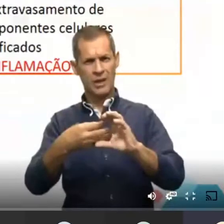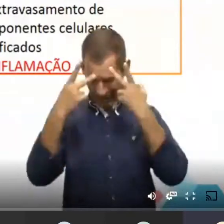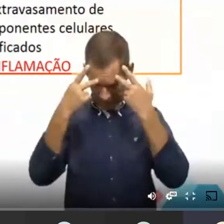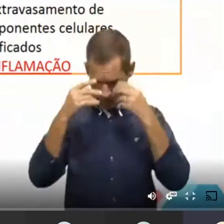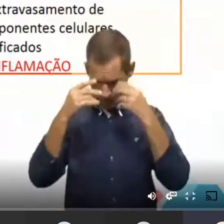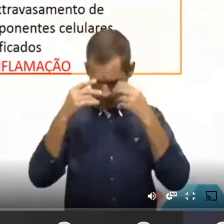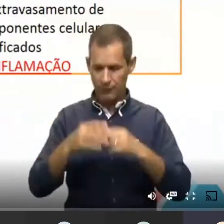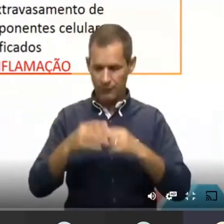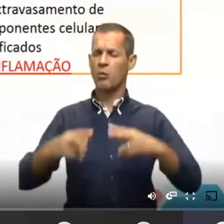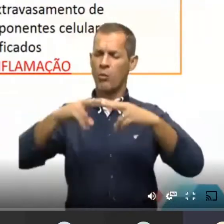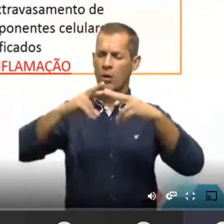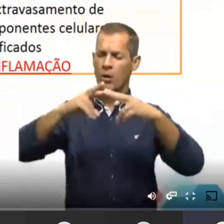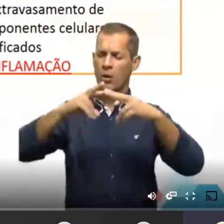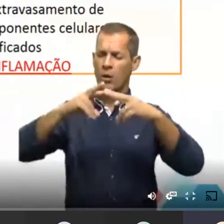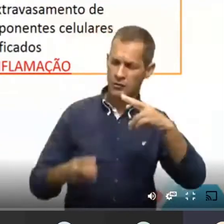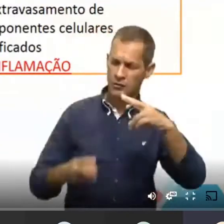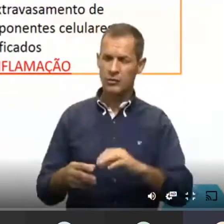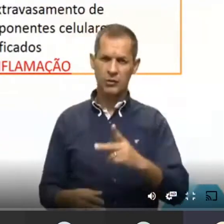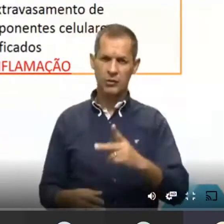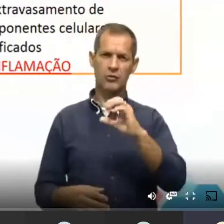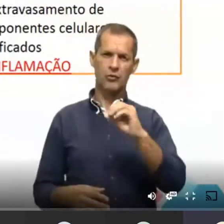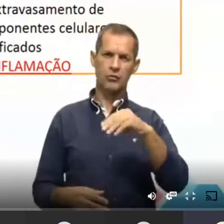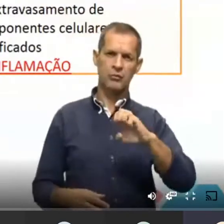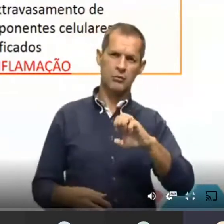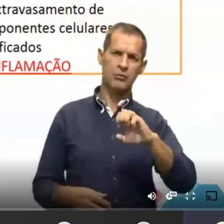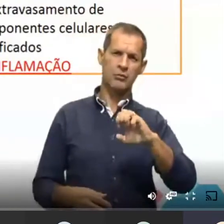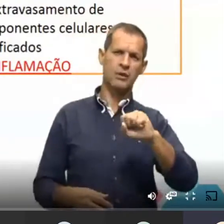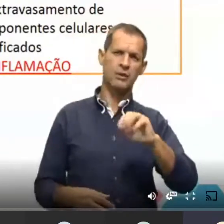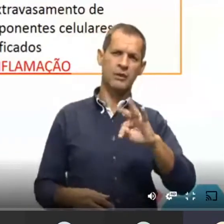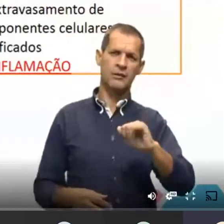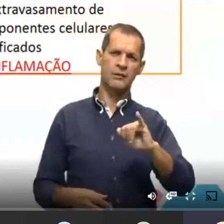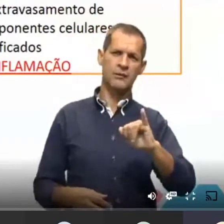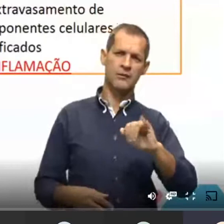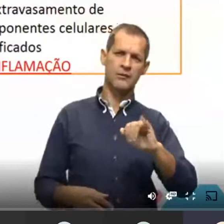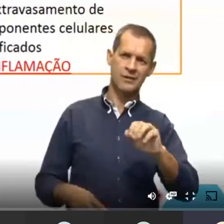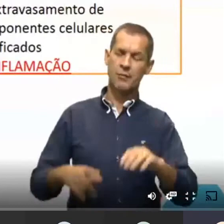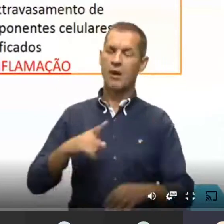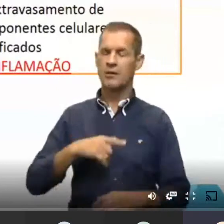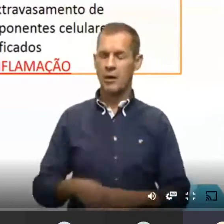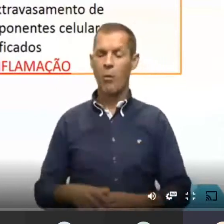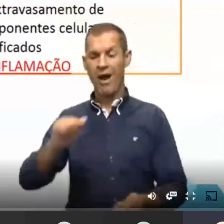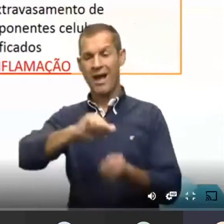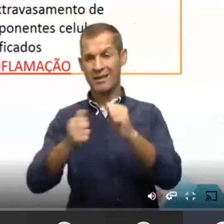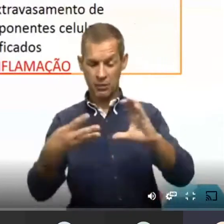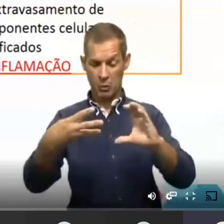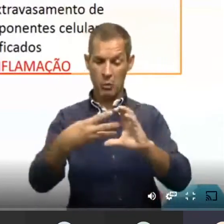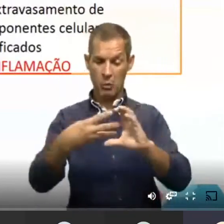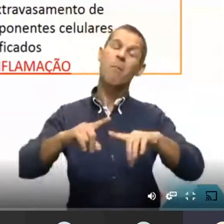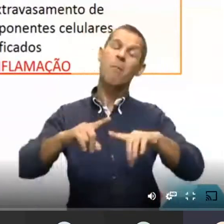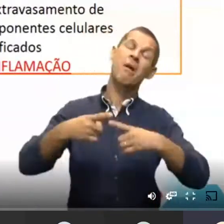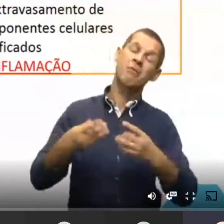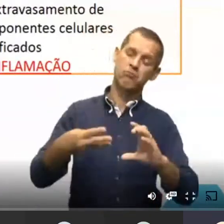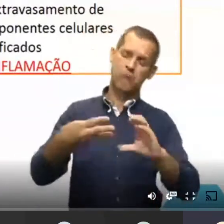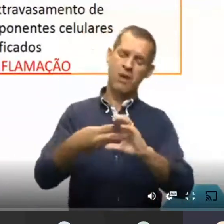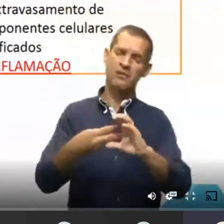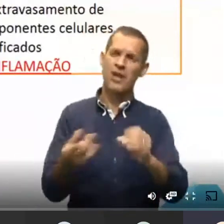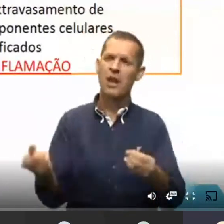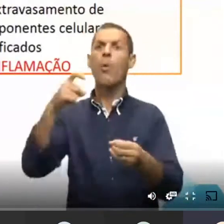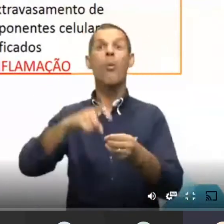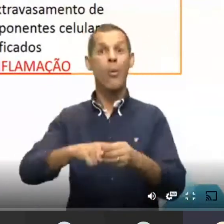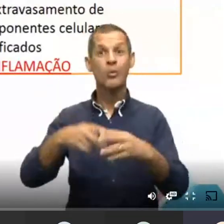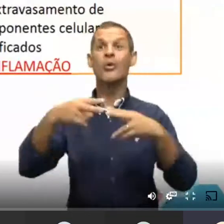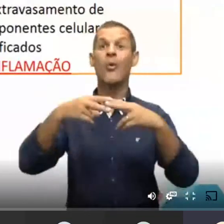seu estado de homeostasia. Vamos supor que ela sofreu uma adaptação, mas, no caso, ela